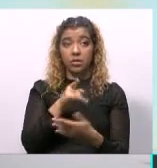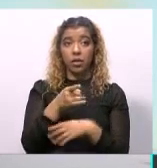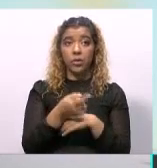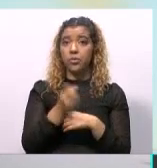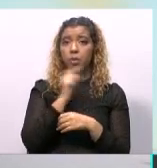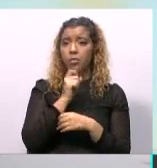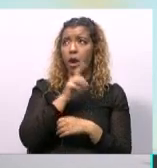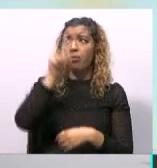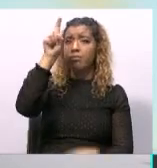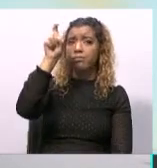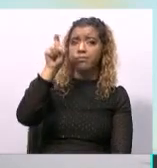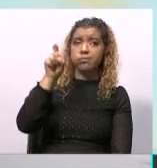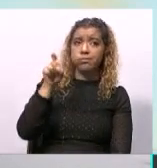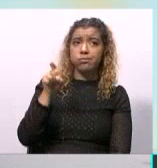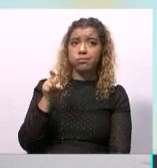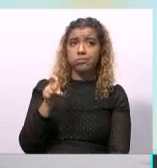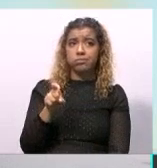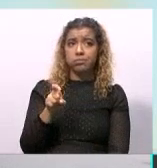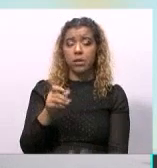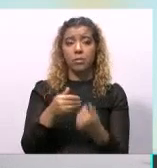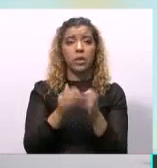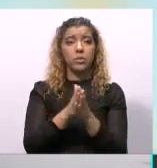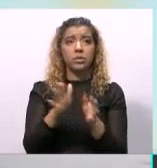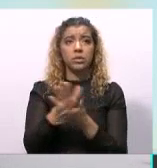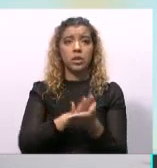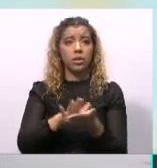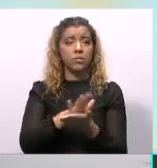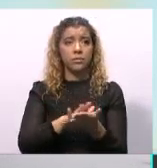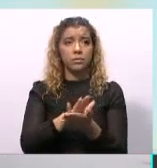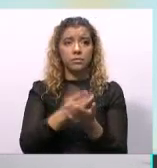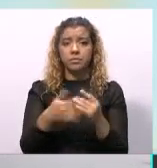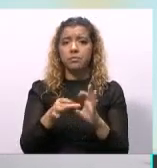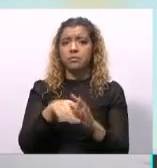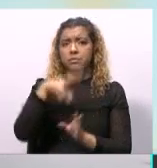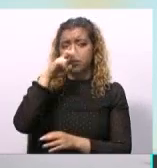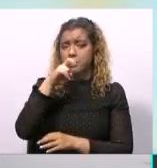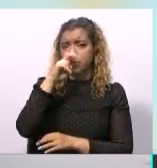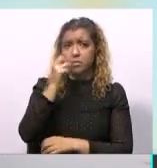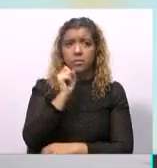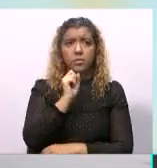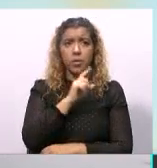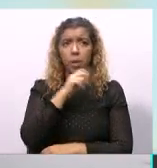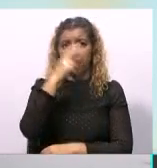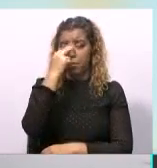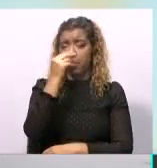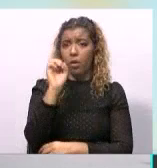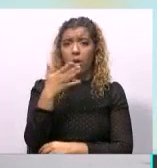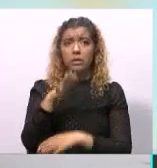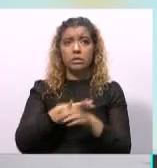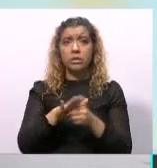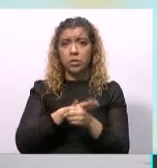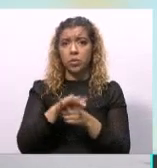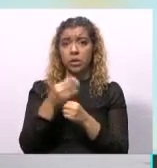várias inalações ao longo do dia para todas as questões a nível de respiratório, seja constipações, até mesmo para situações já de